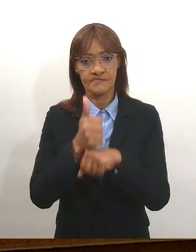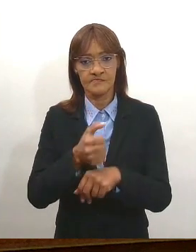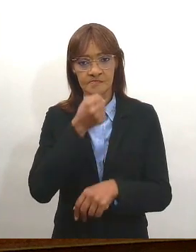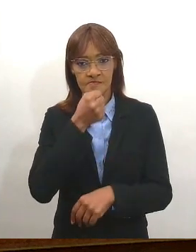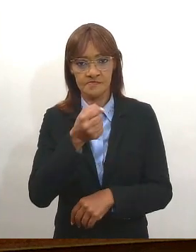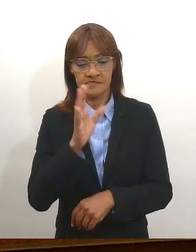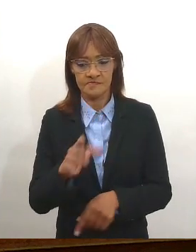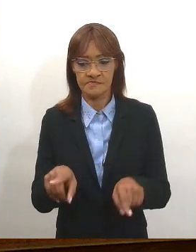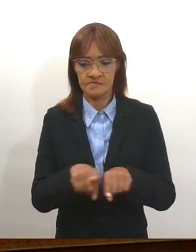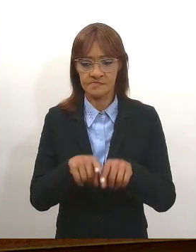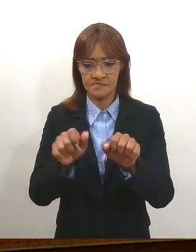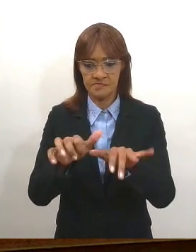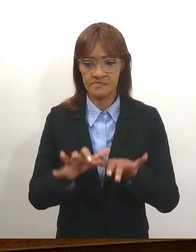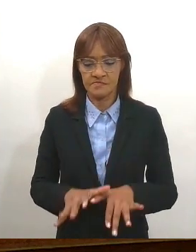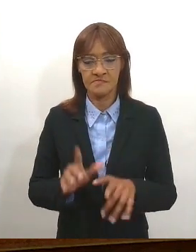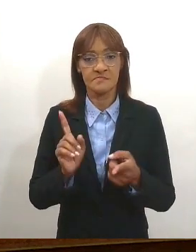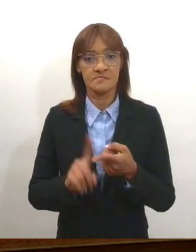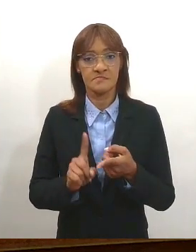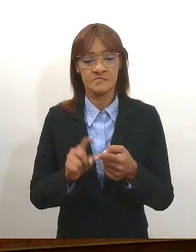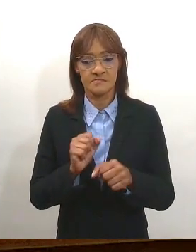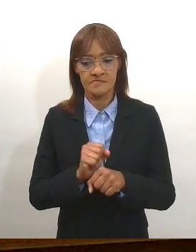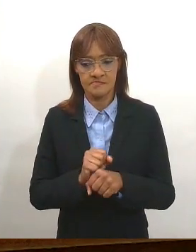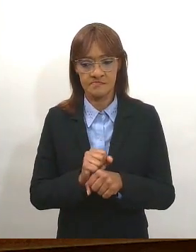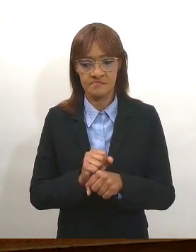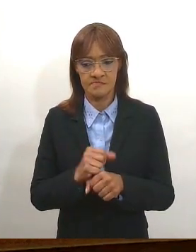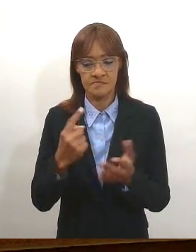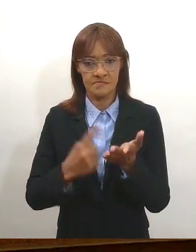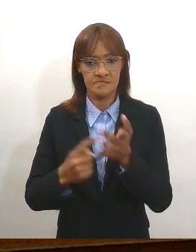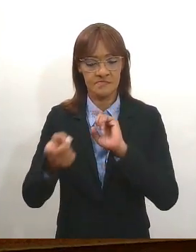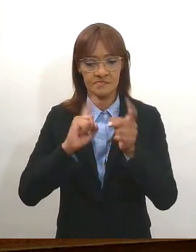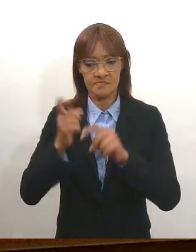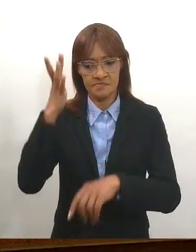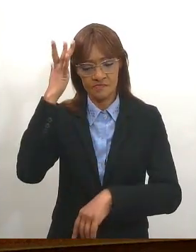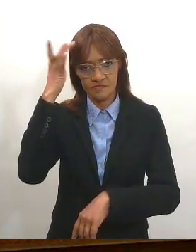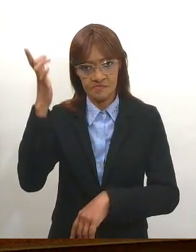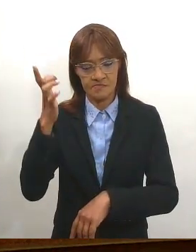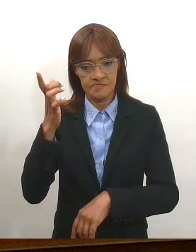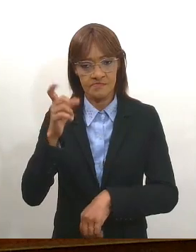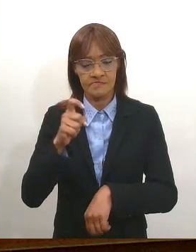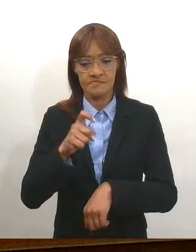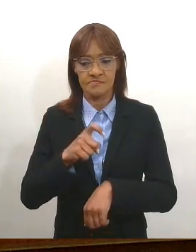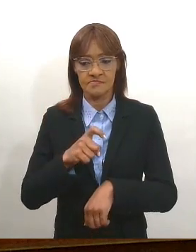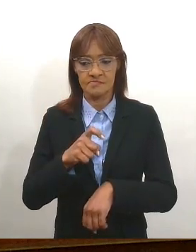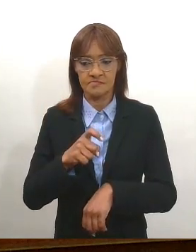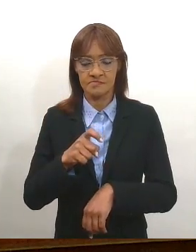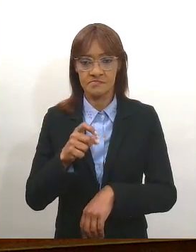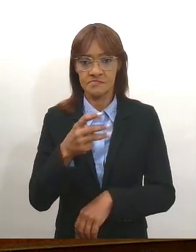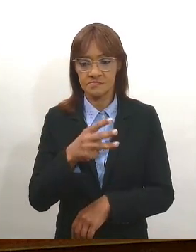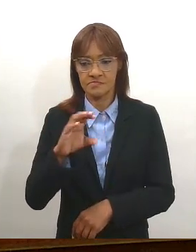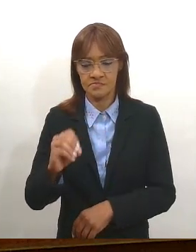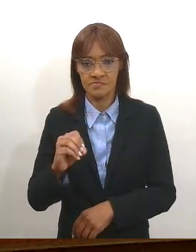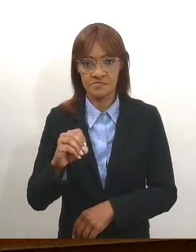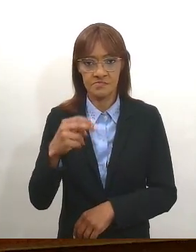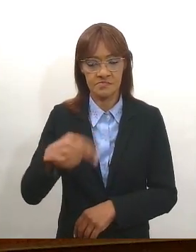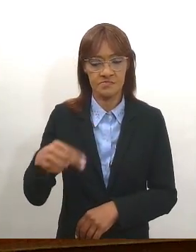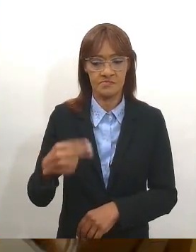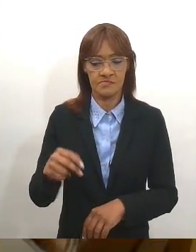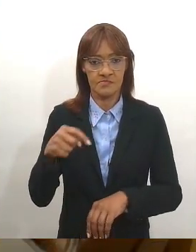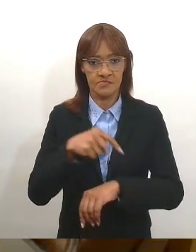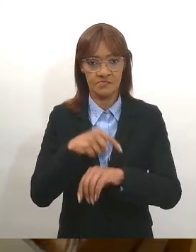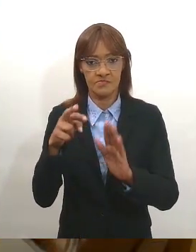que convoco a sessão ordinária para amanhã, 30 de novembro, no horário regimental. Declaro a sessão